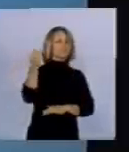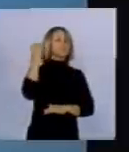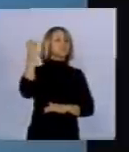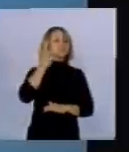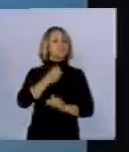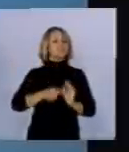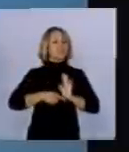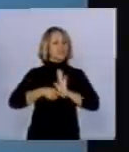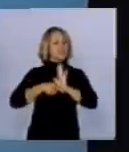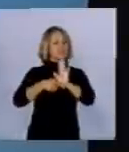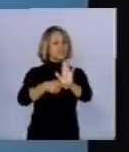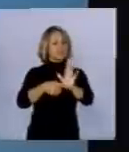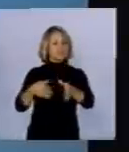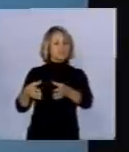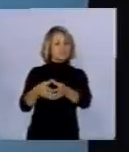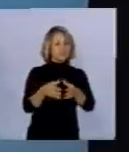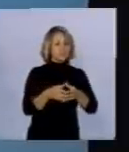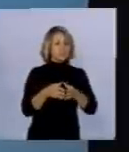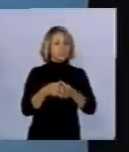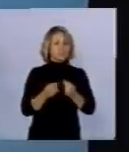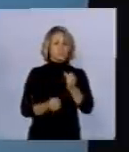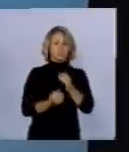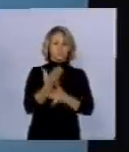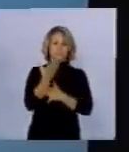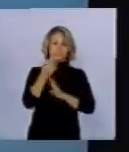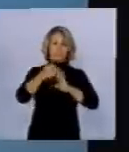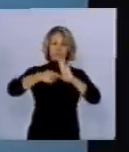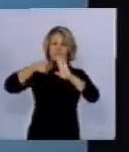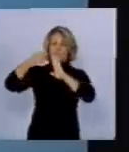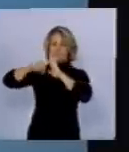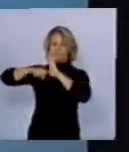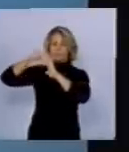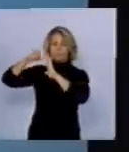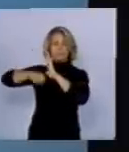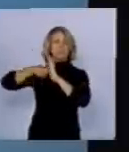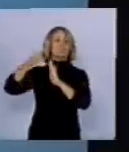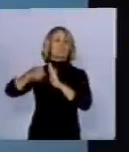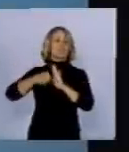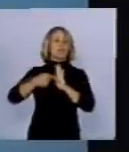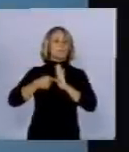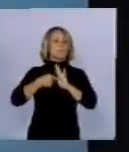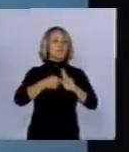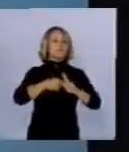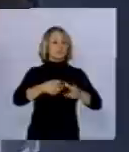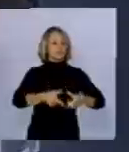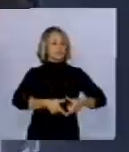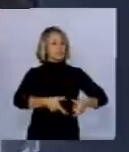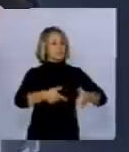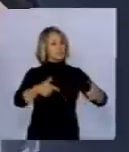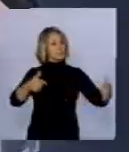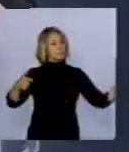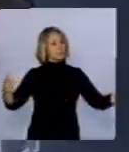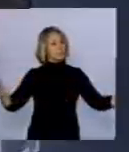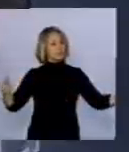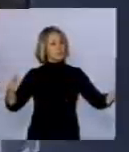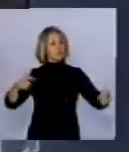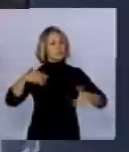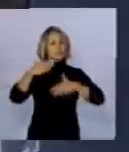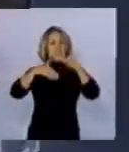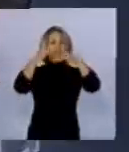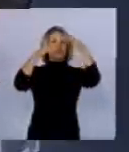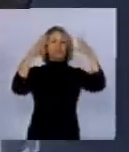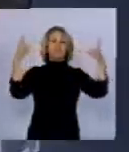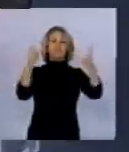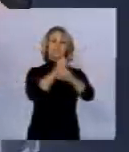para toda a cadeia produtiva ela constrói um círculo Virtuoso que movimenta não só o setor mas toda a sociedade